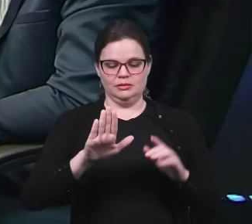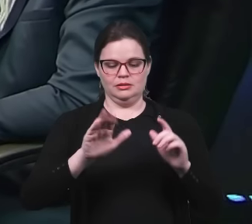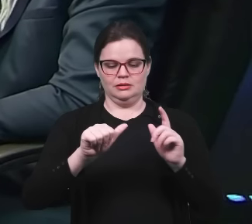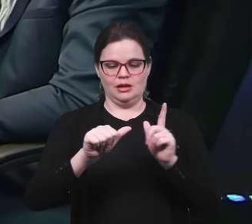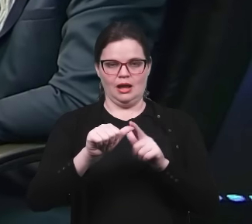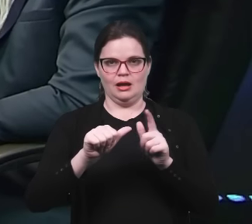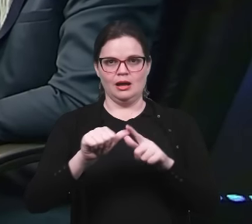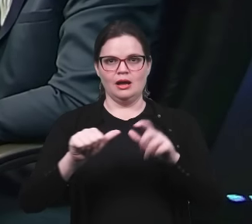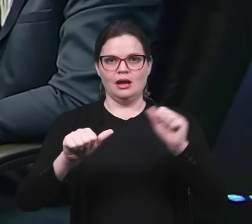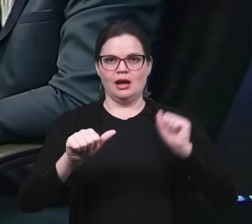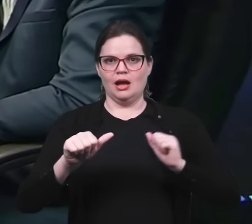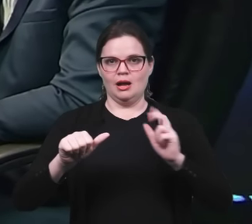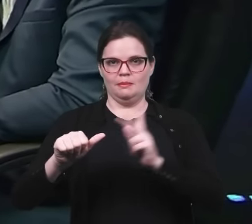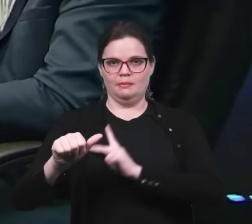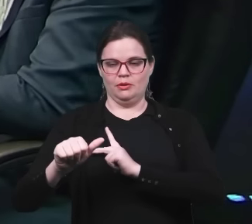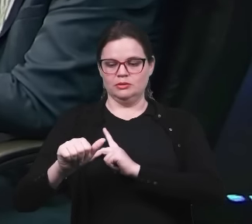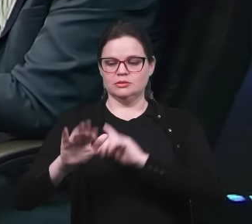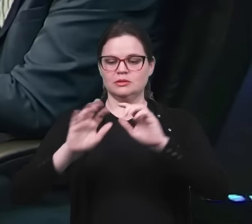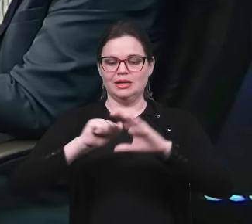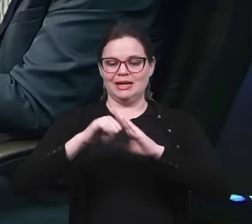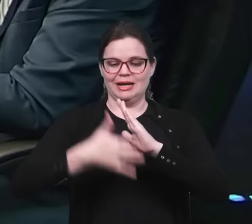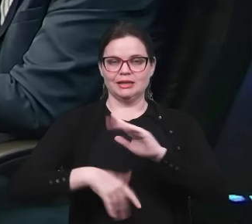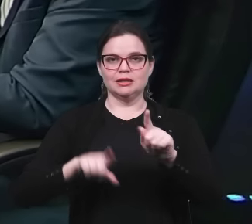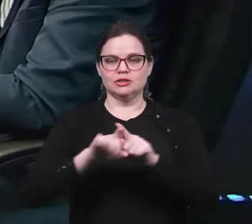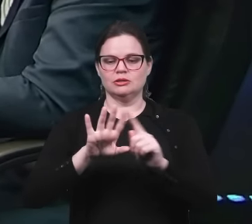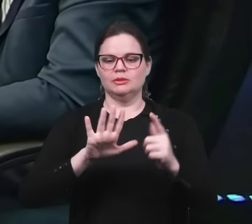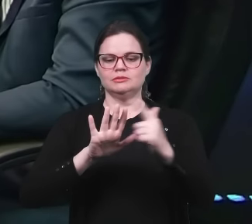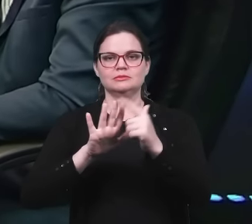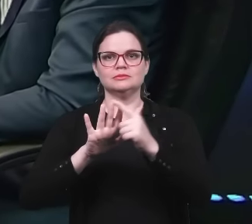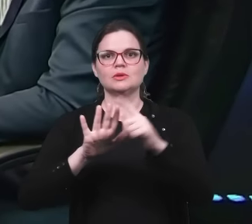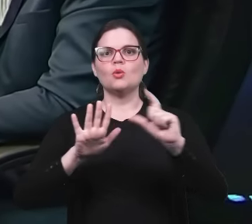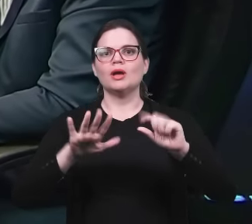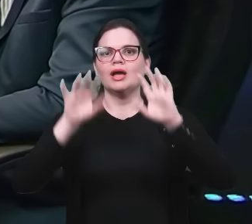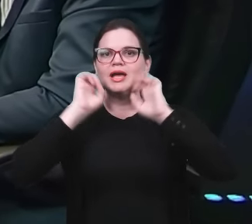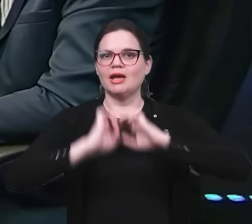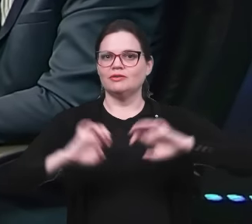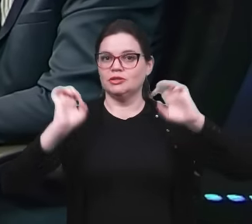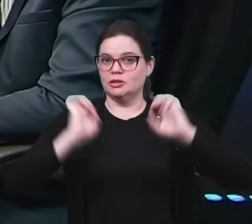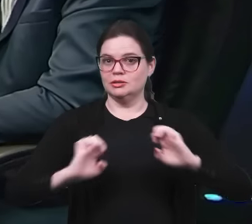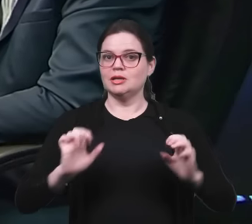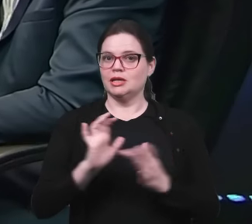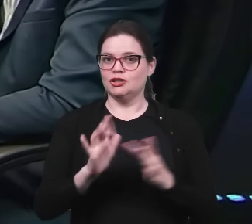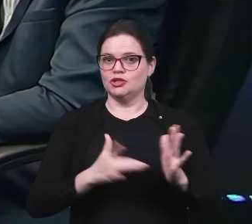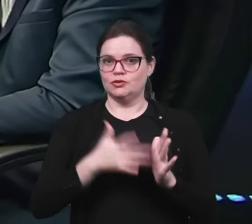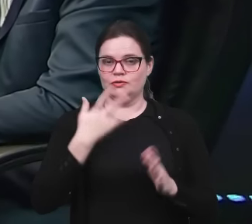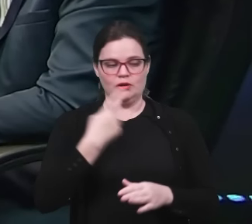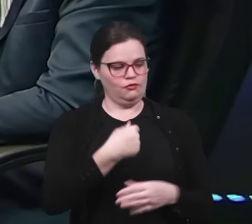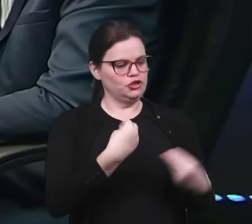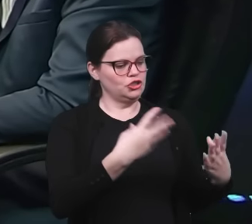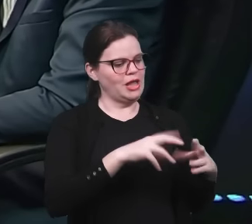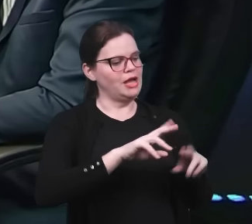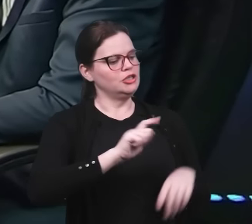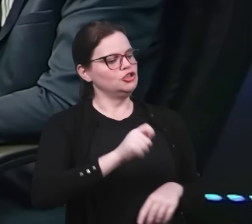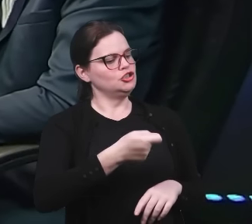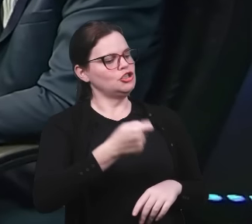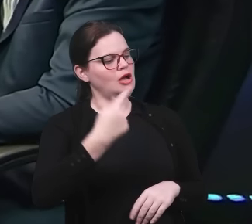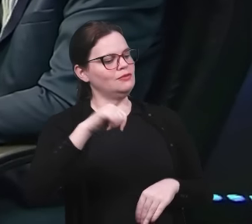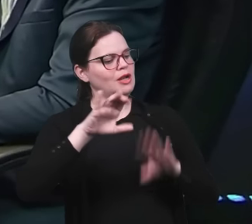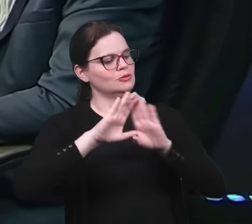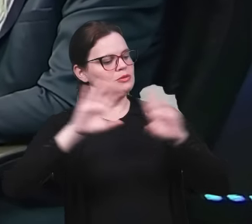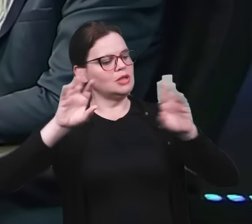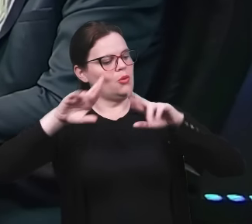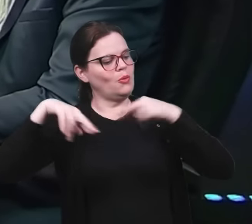tinha a característica de ser evangelista. E o Senhor disse que ele daria a ele as chaves do reino, né? Como que Exato.